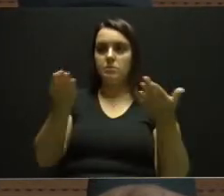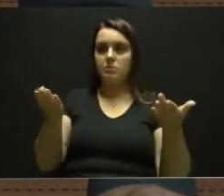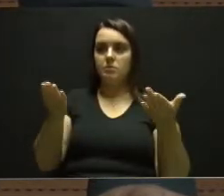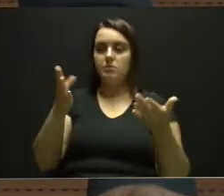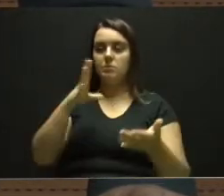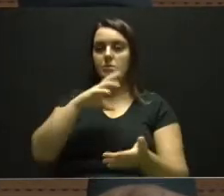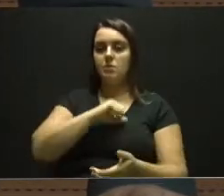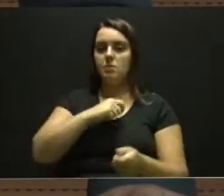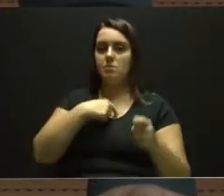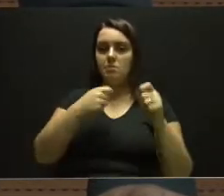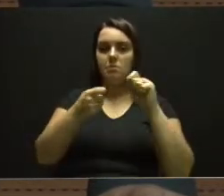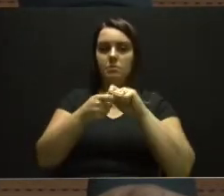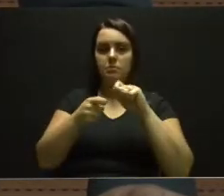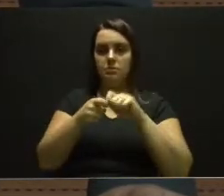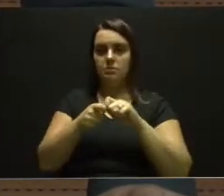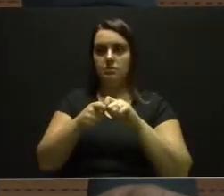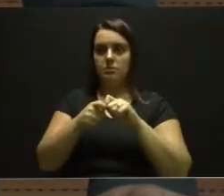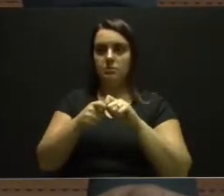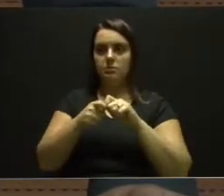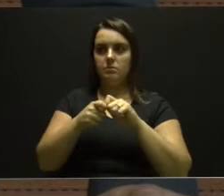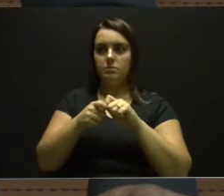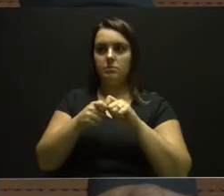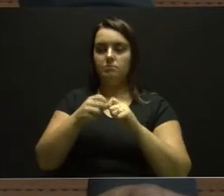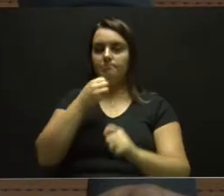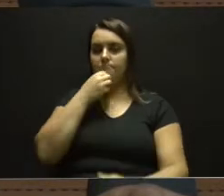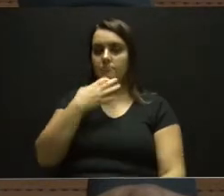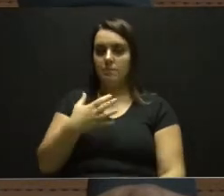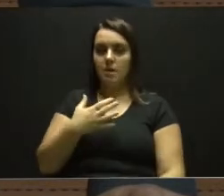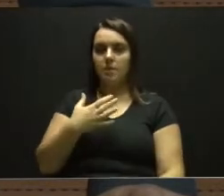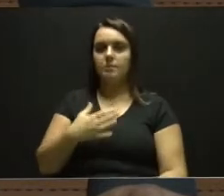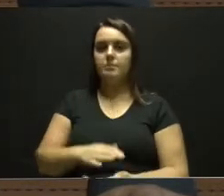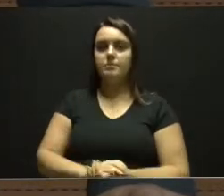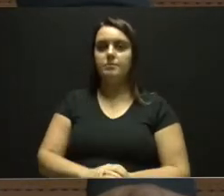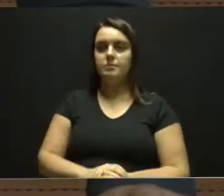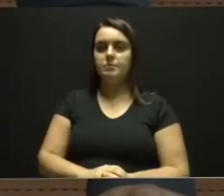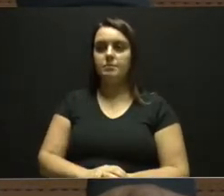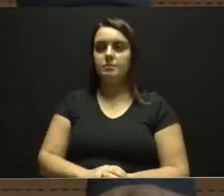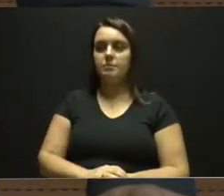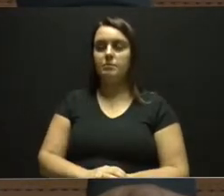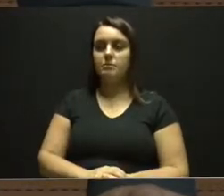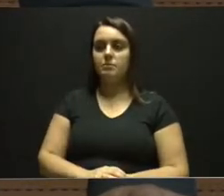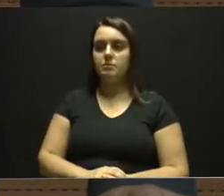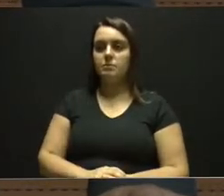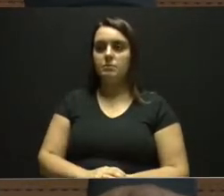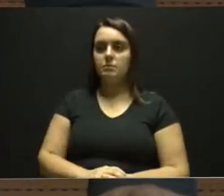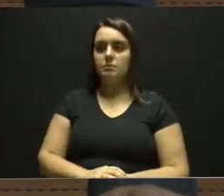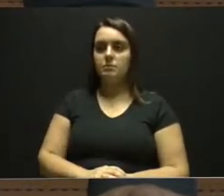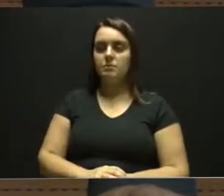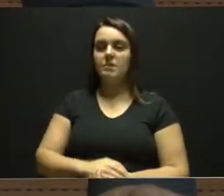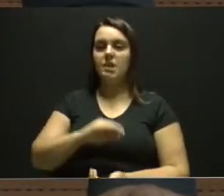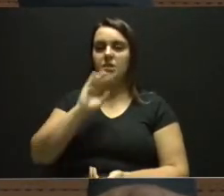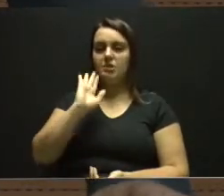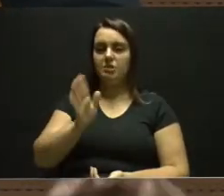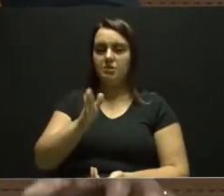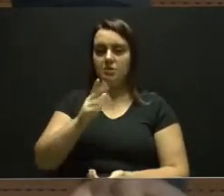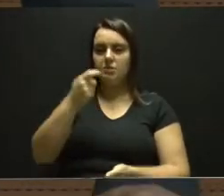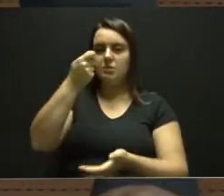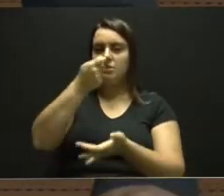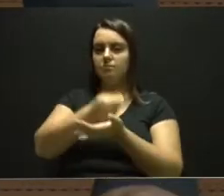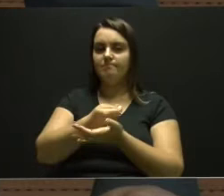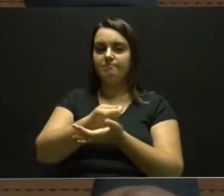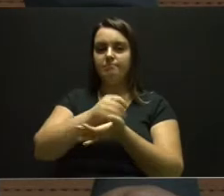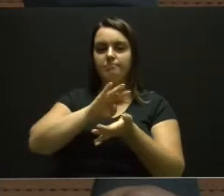amo o que eu faço faço muito bem o que eu faço já tentaram me derrubar no que eu faço mas não